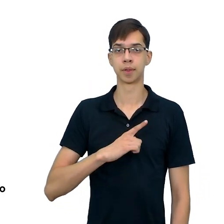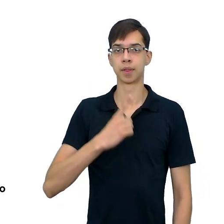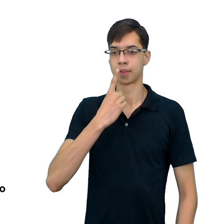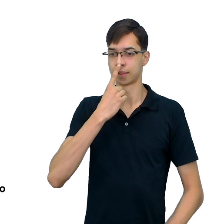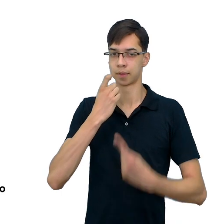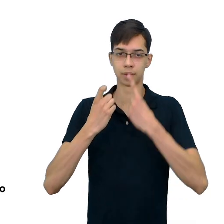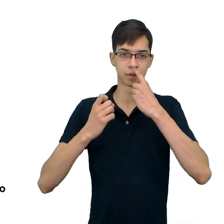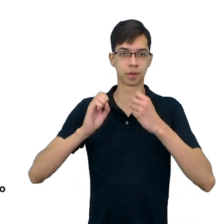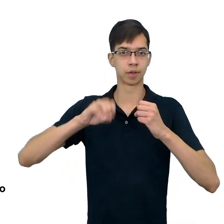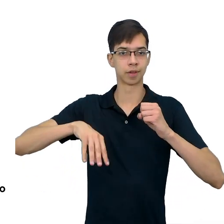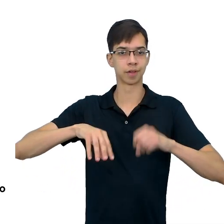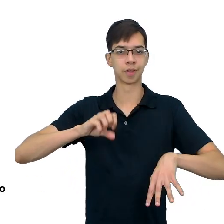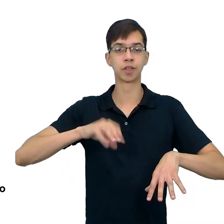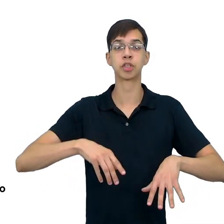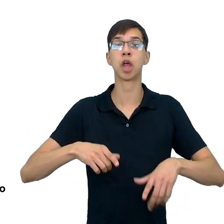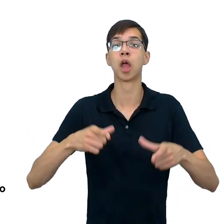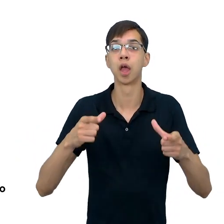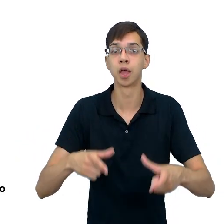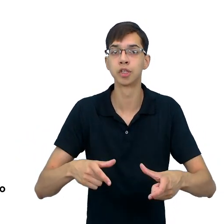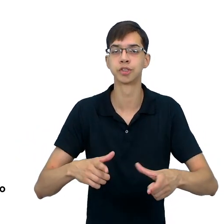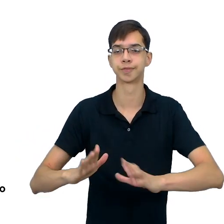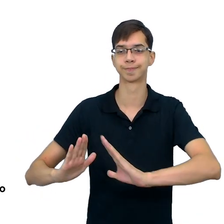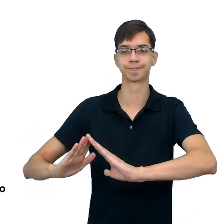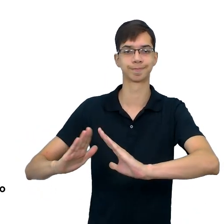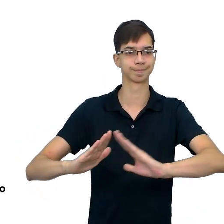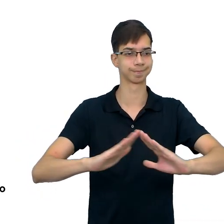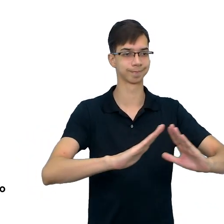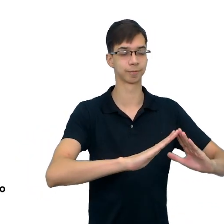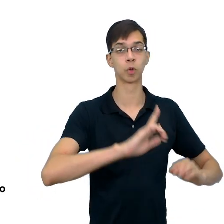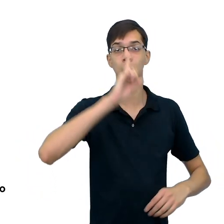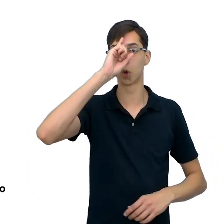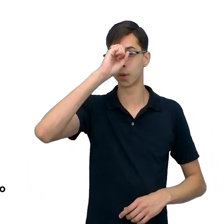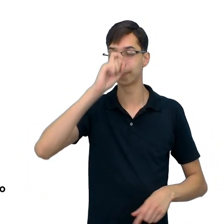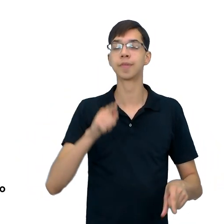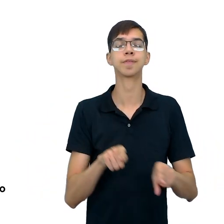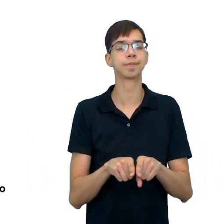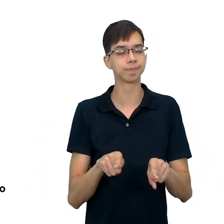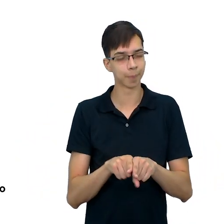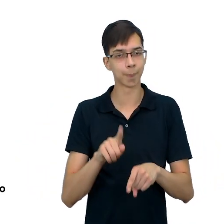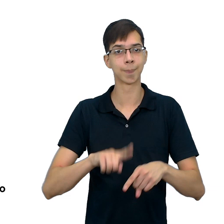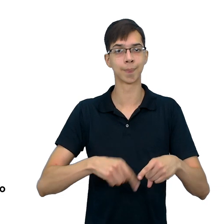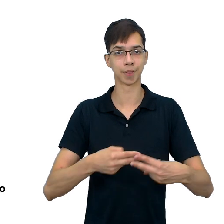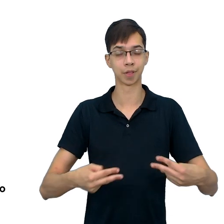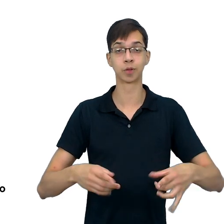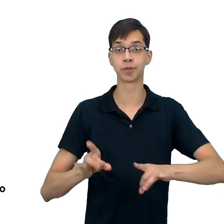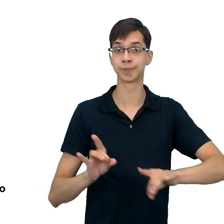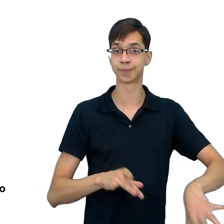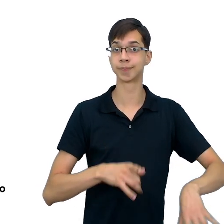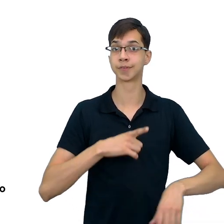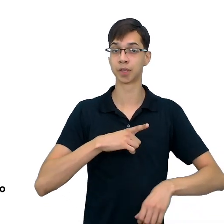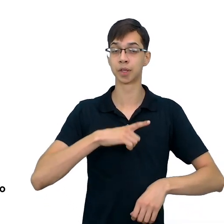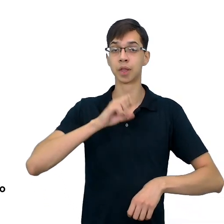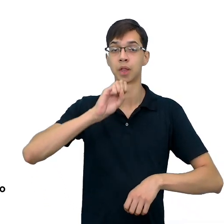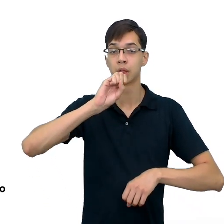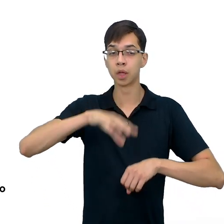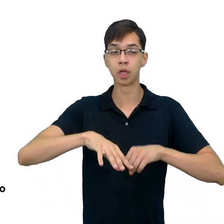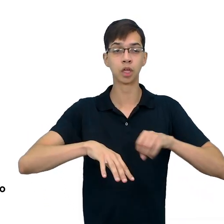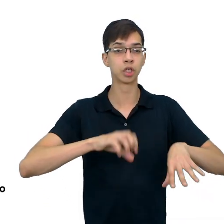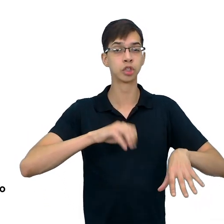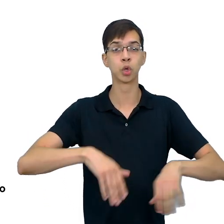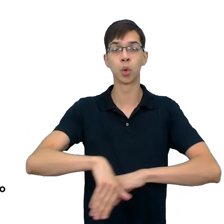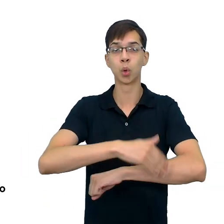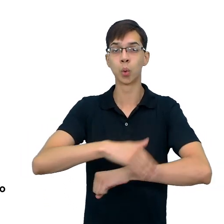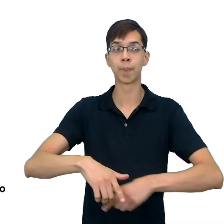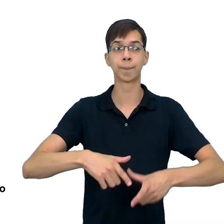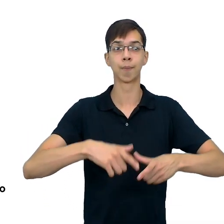lixo hospitalar, aí esse aumento de até 20 vezes, né? E também, né, mais lixos nas ruas, nos oceanos,